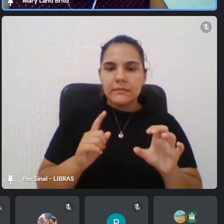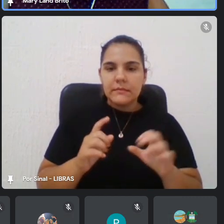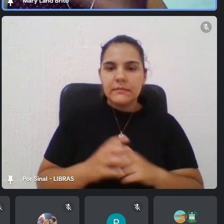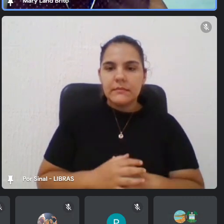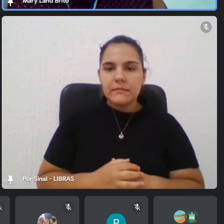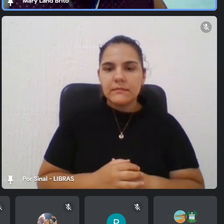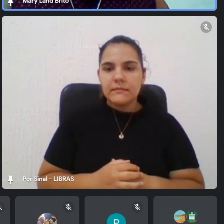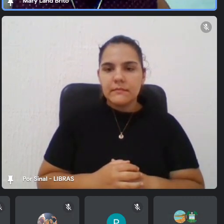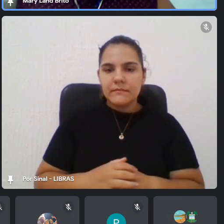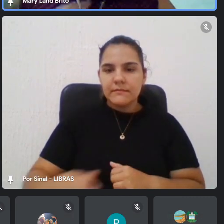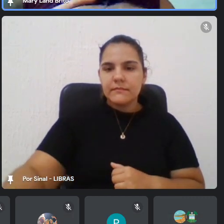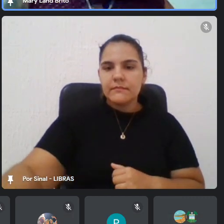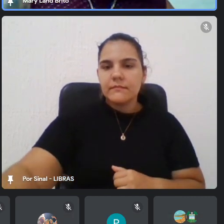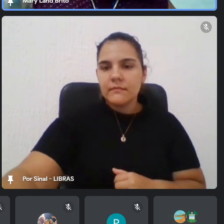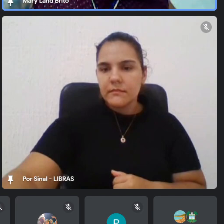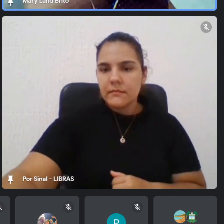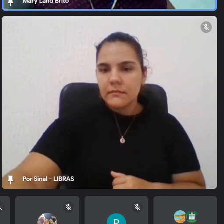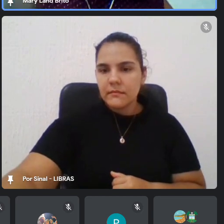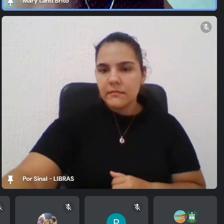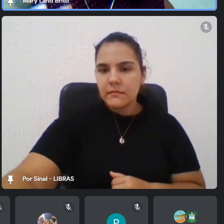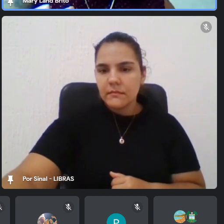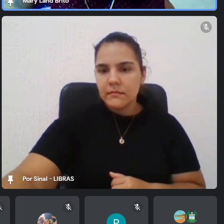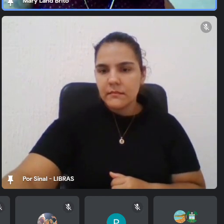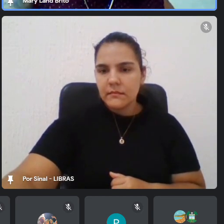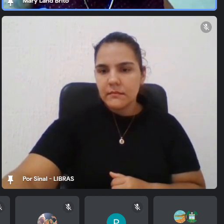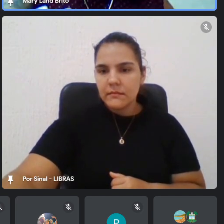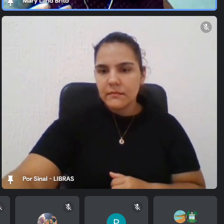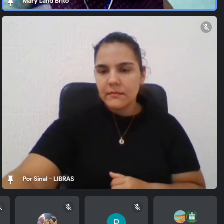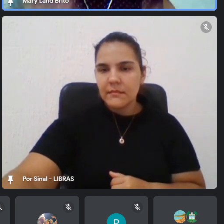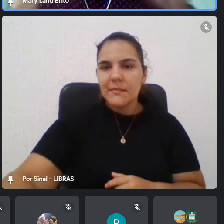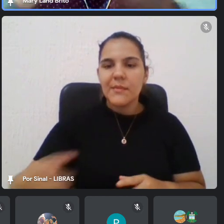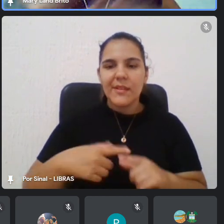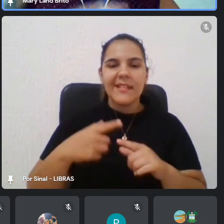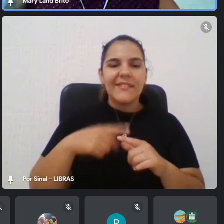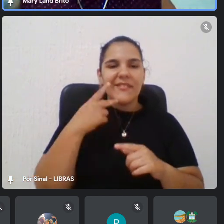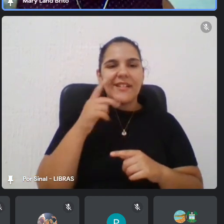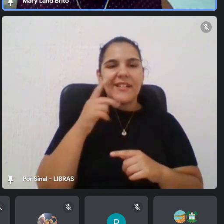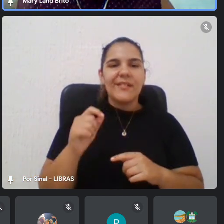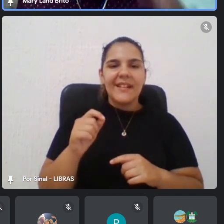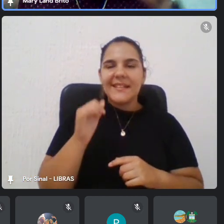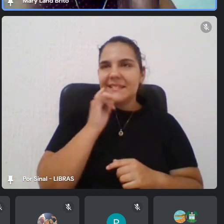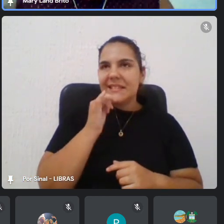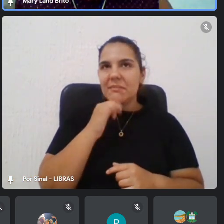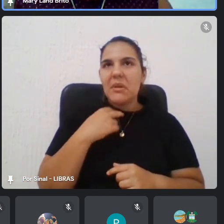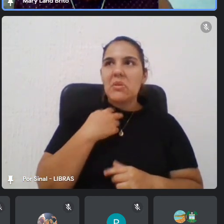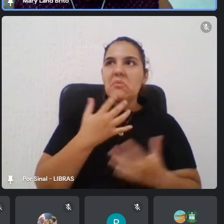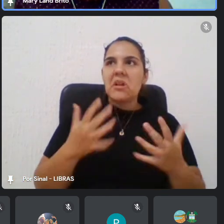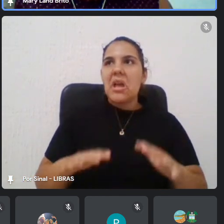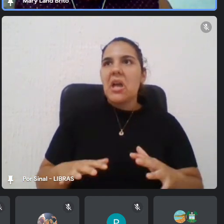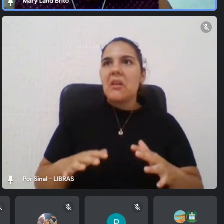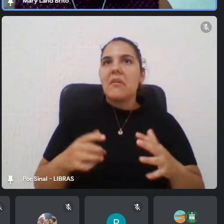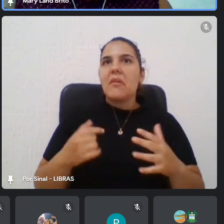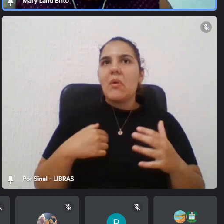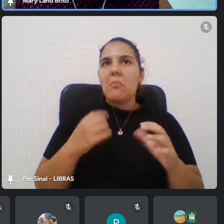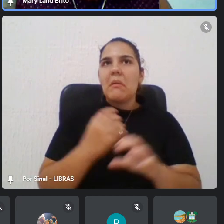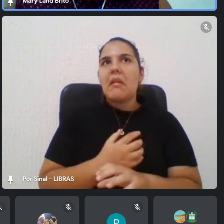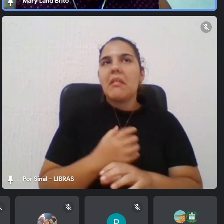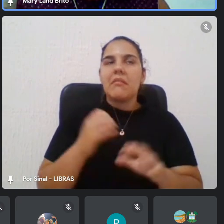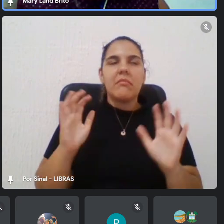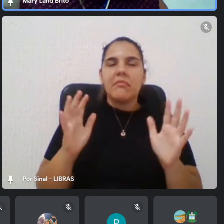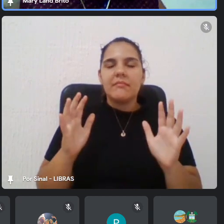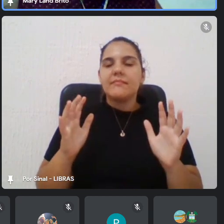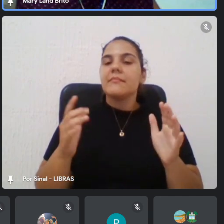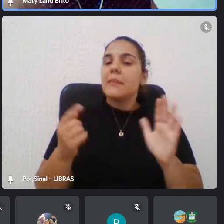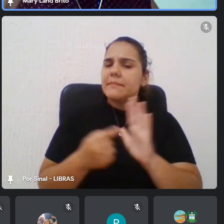inteira, eu não quero a metade, eu sou uma pessoa inteira e quero a outra pessoa inteira também, é mais ou menos o mesmo raciocínio dos projetos da lei Paulo Gustavo,